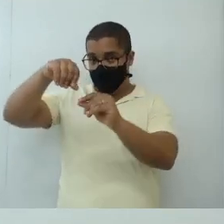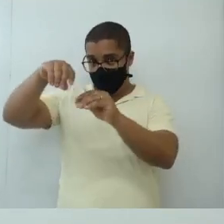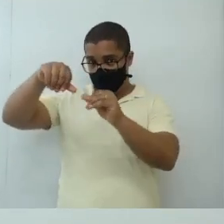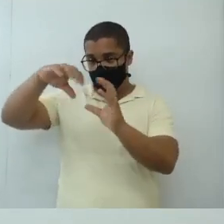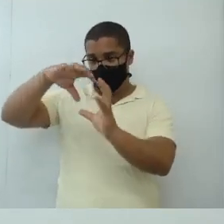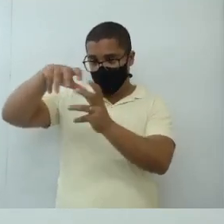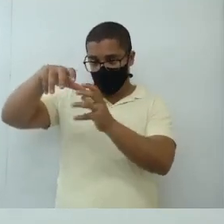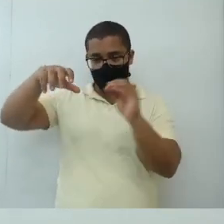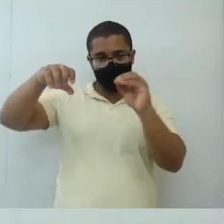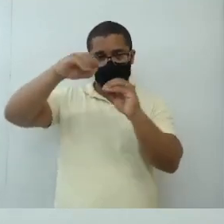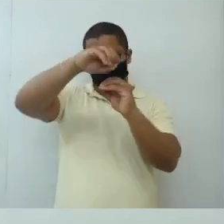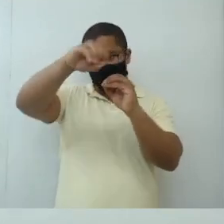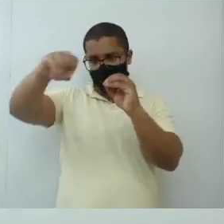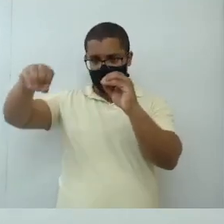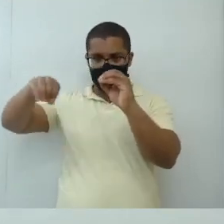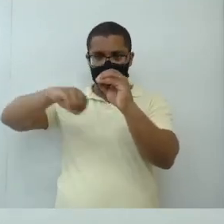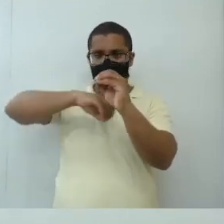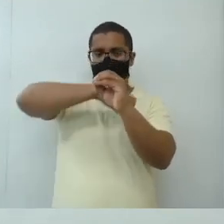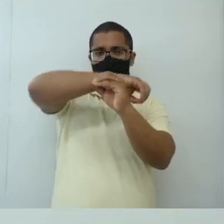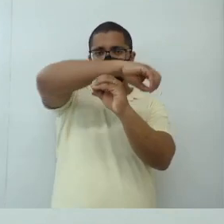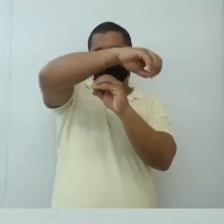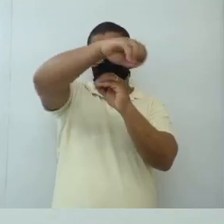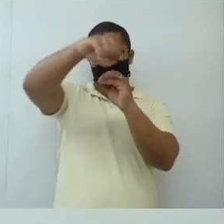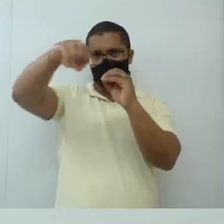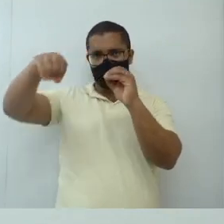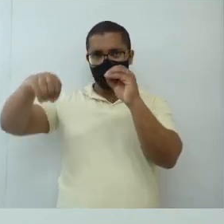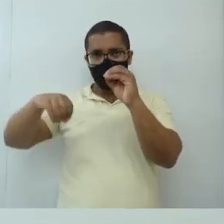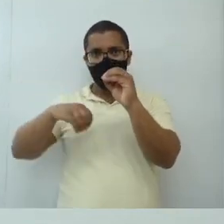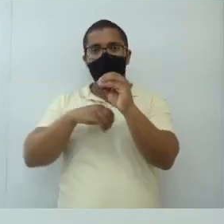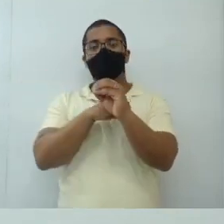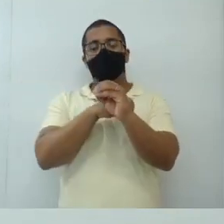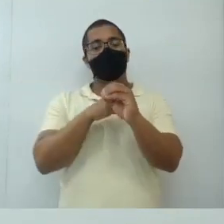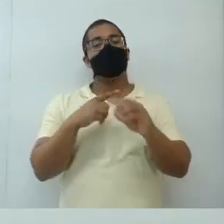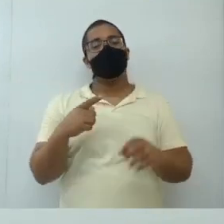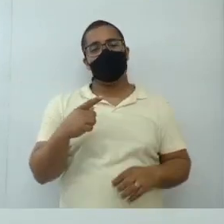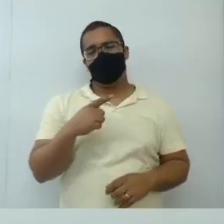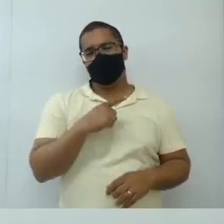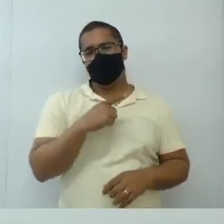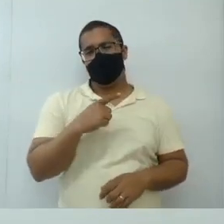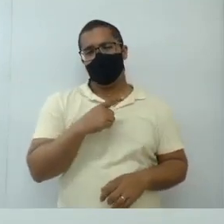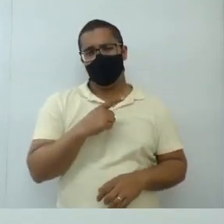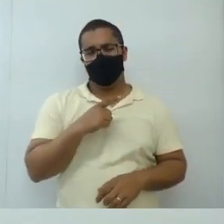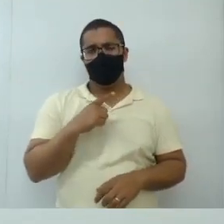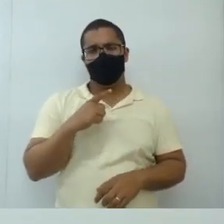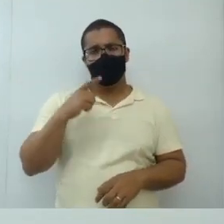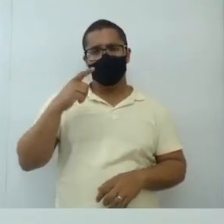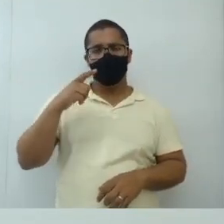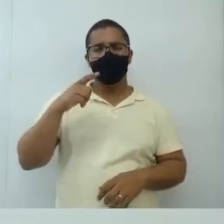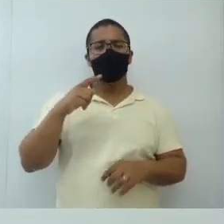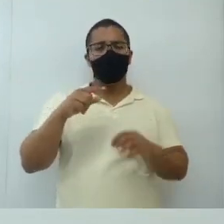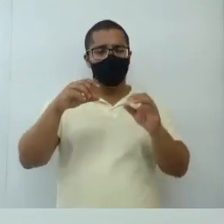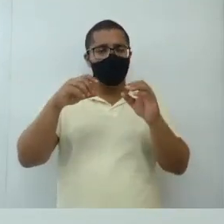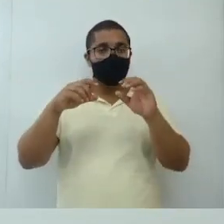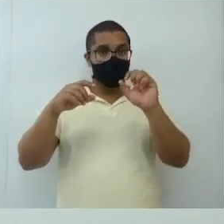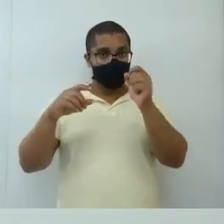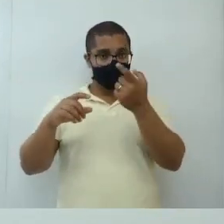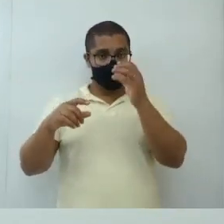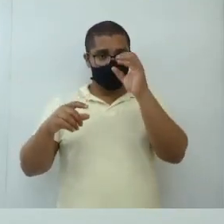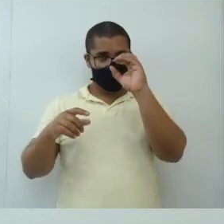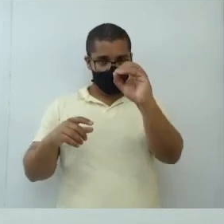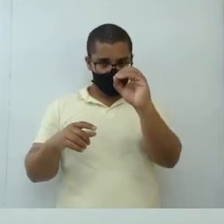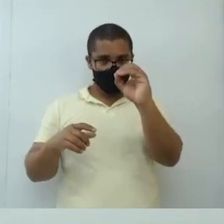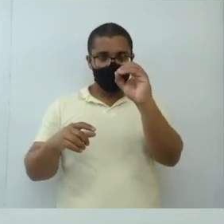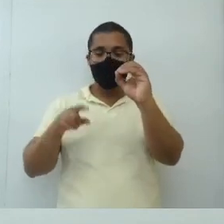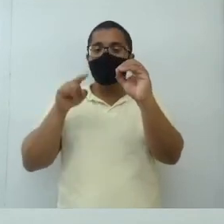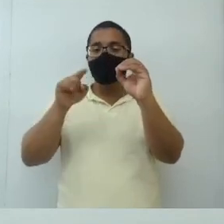translação como nós estamos inclinados em relação ao som em 23° do nosso eixo